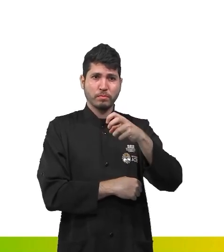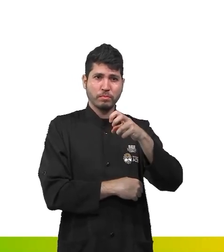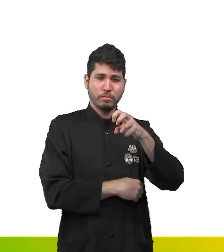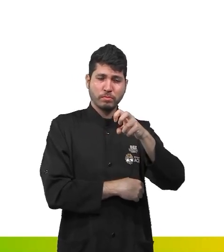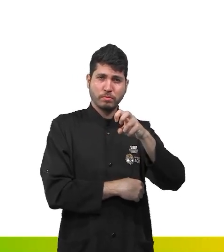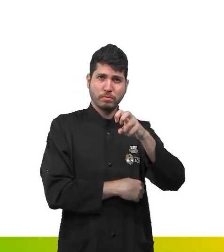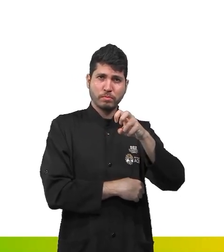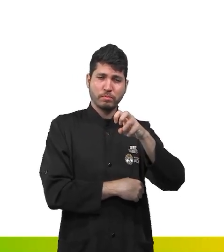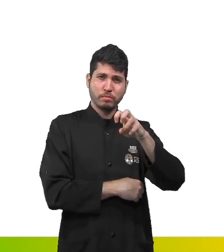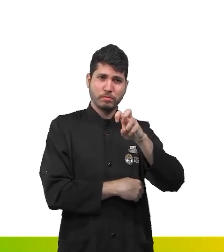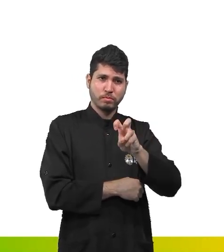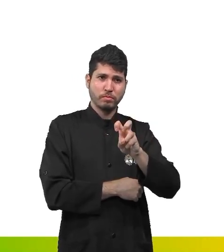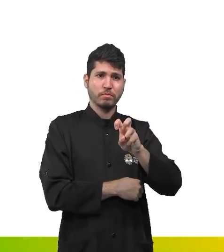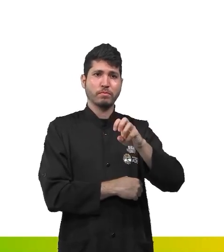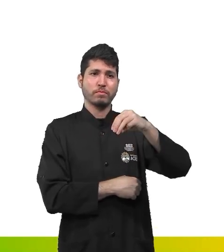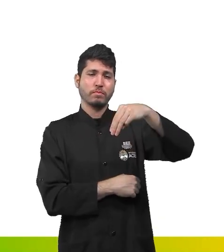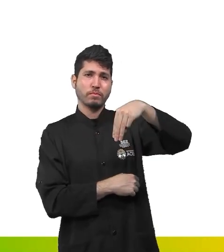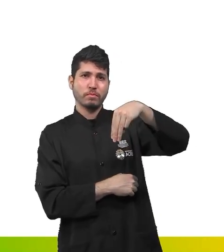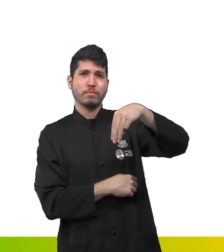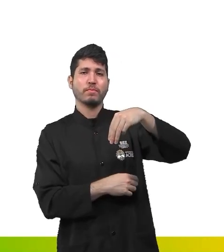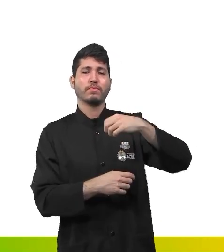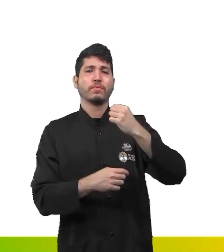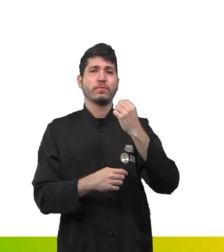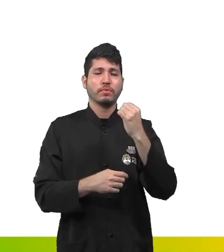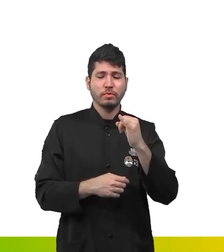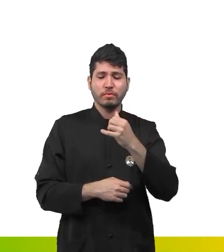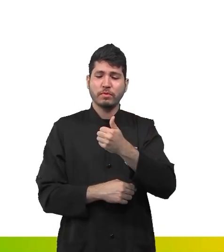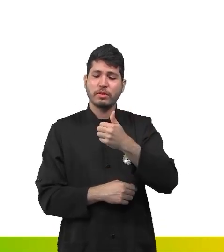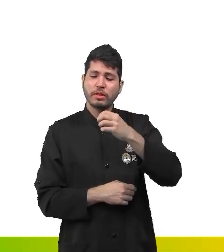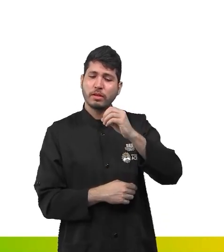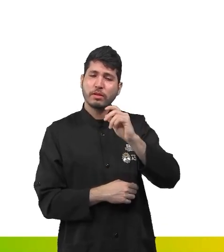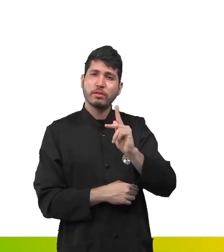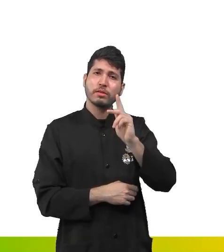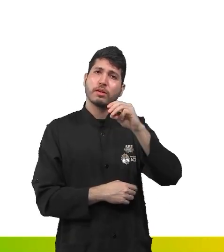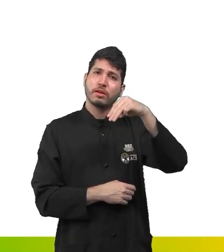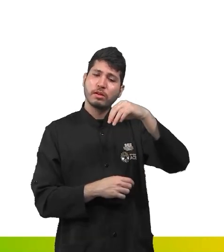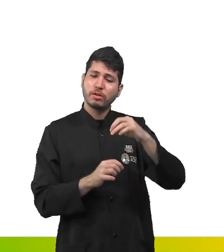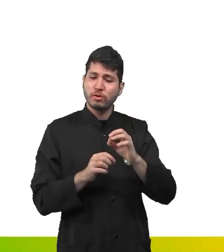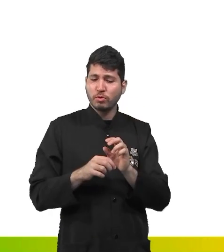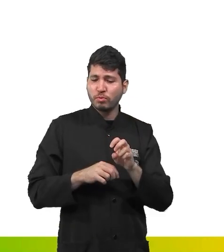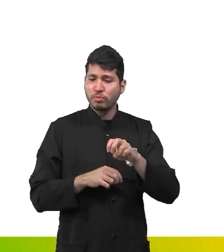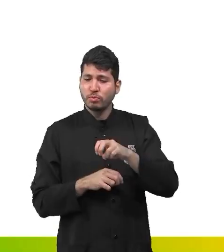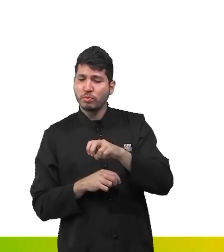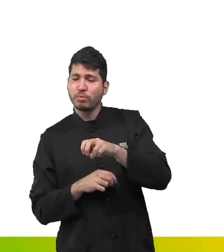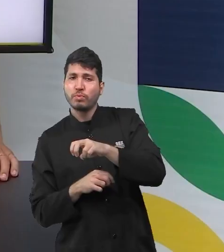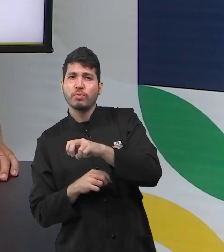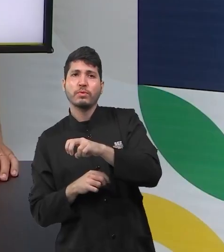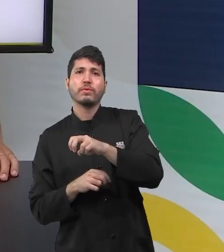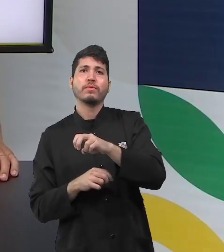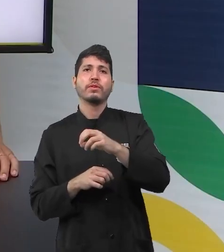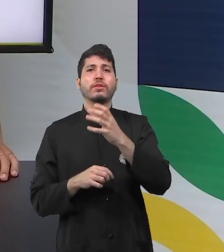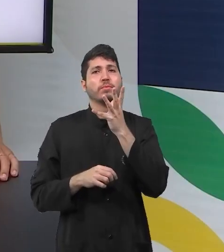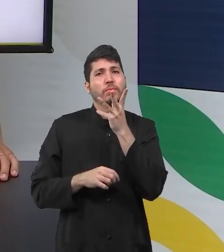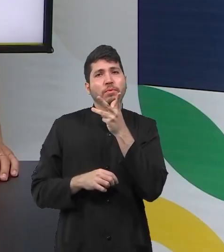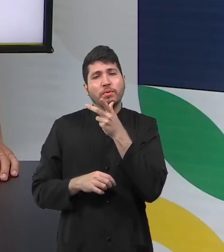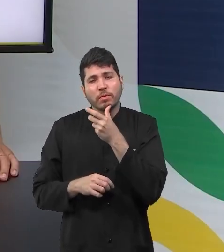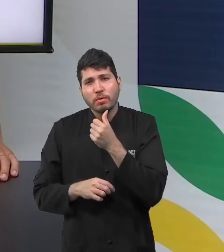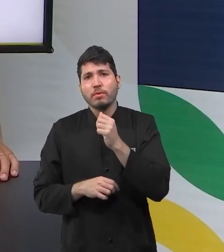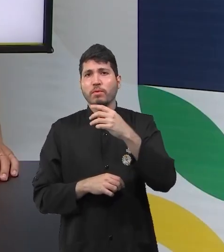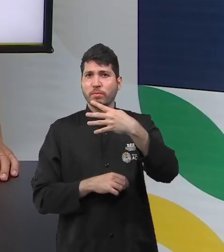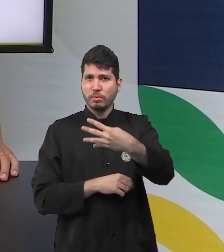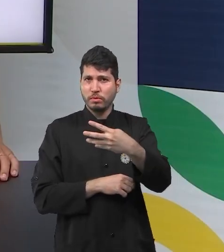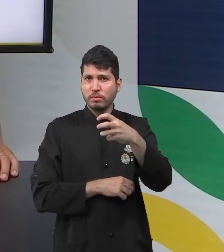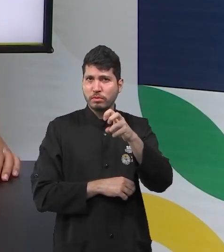ele percorrer a 10 km por hora, 45 minutos para percorrer o percurso